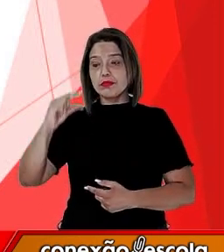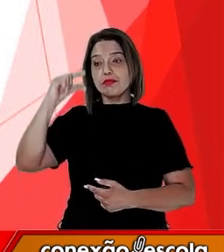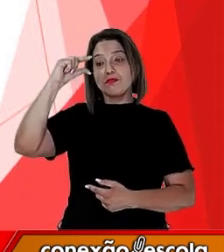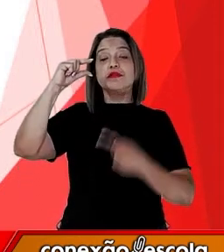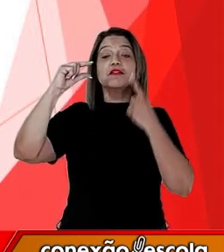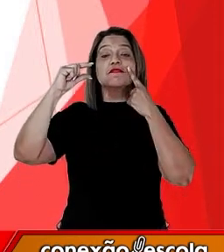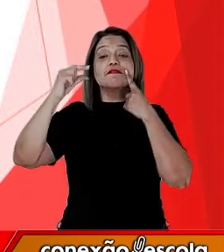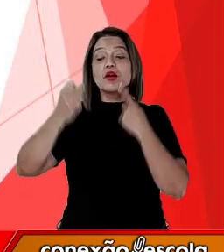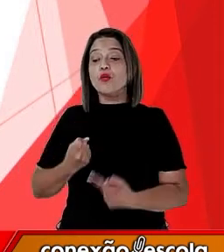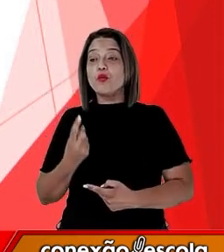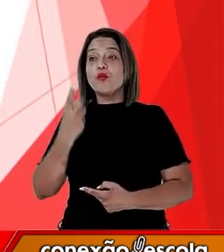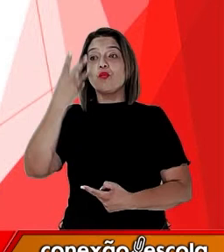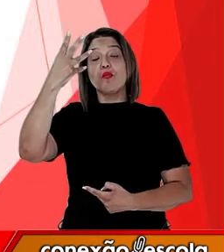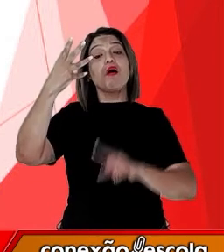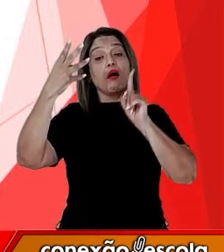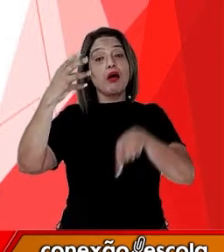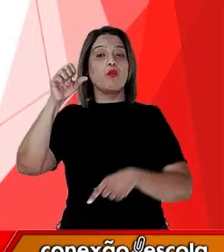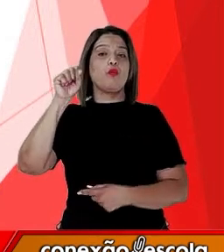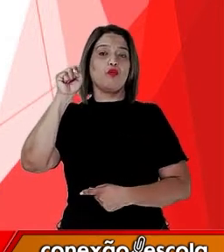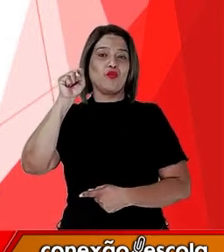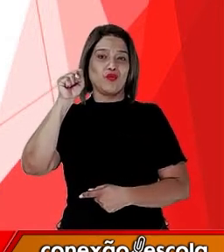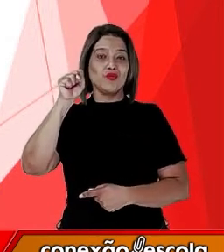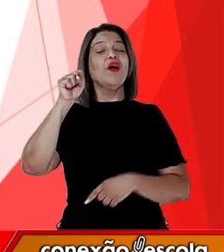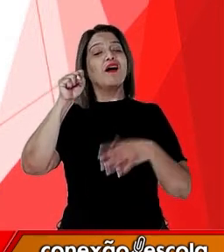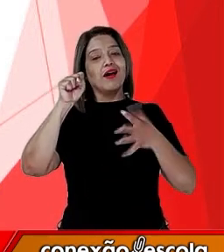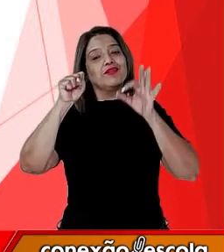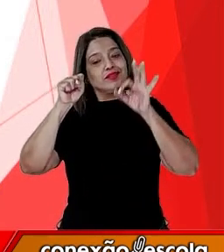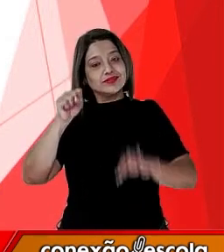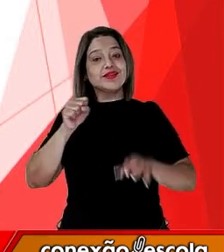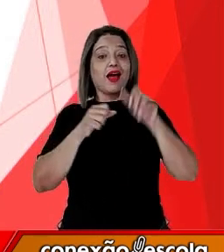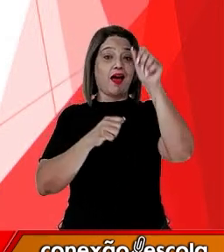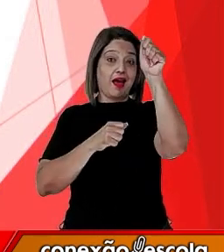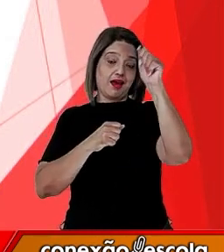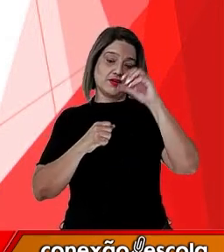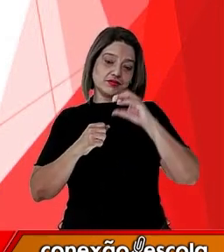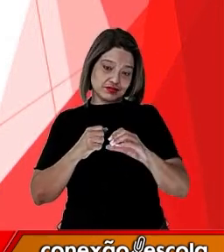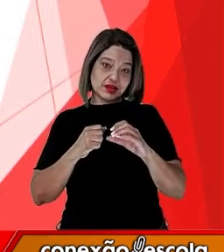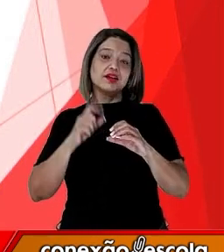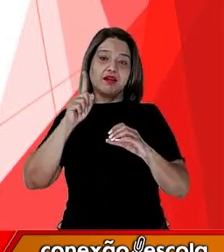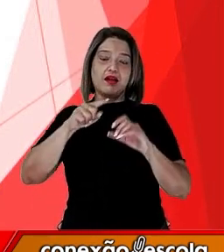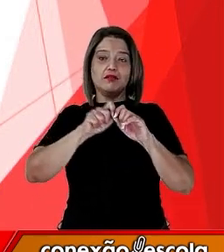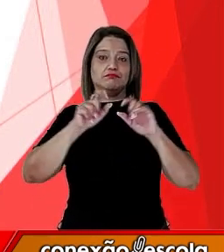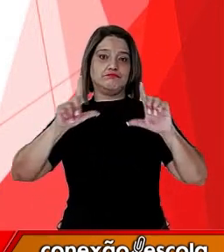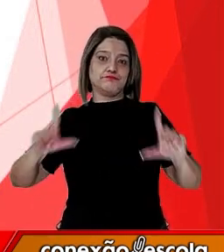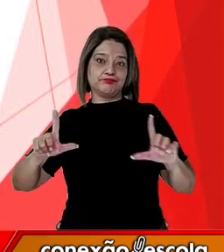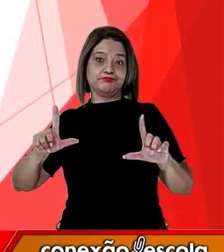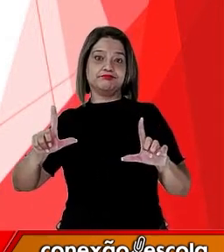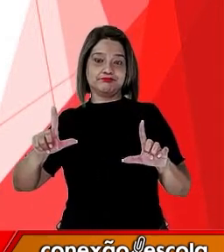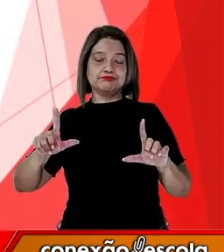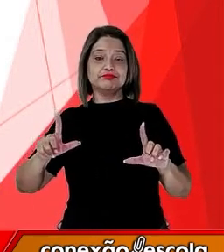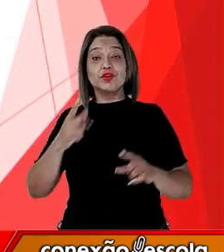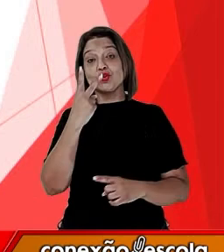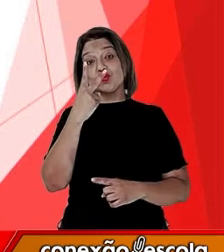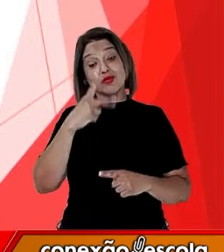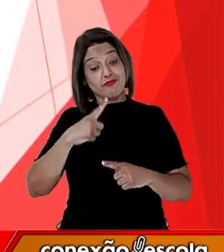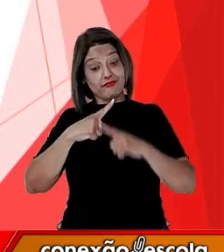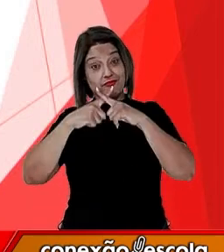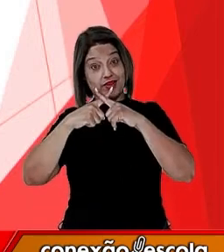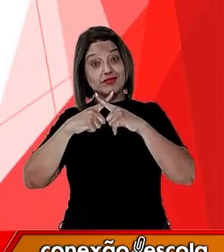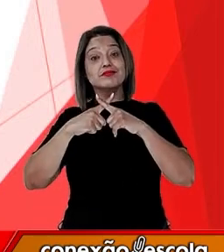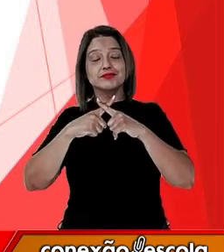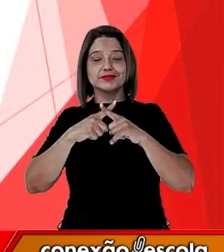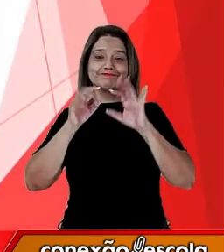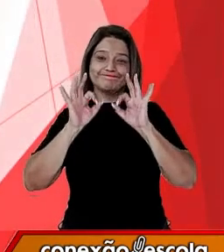na nossa largura, nós vamos ter 8. Então, a figura C é uma ampliação em 2 vezes da minha figura